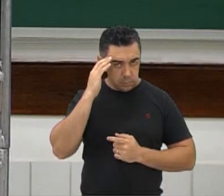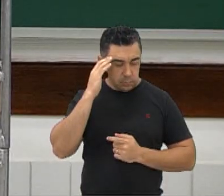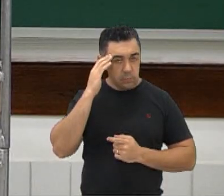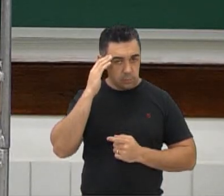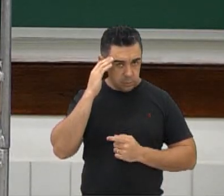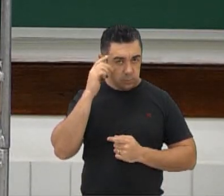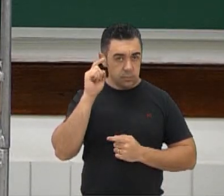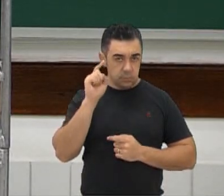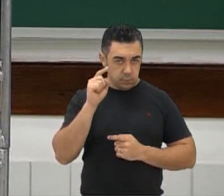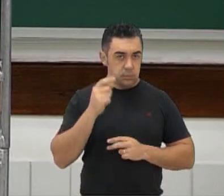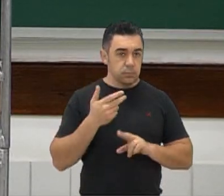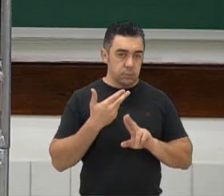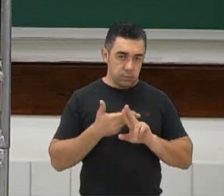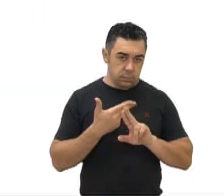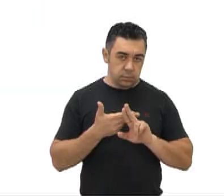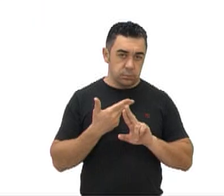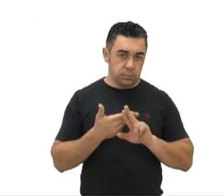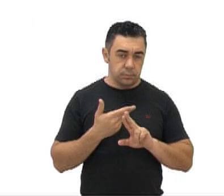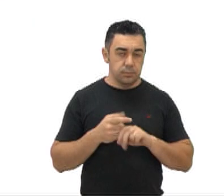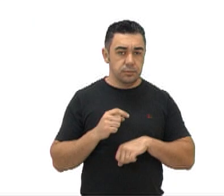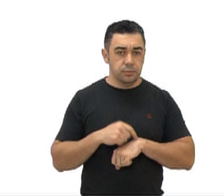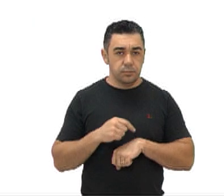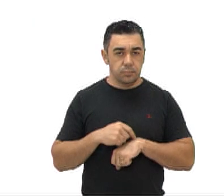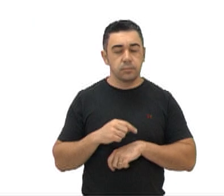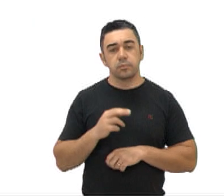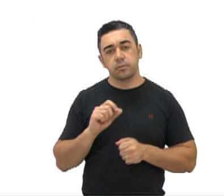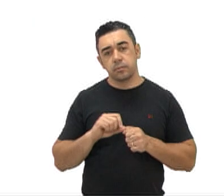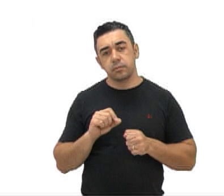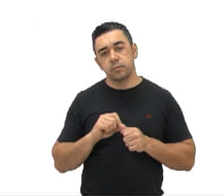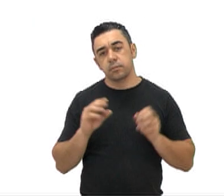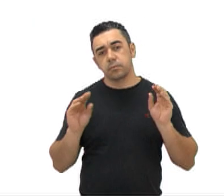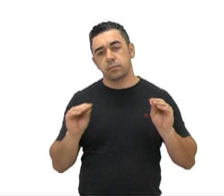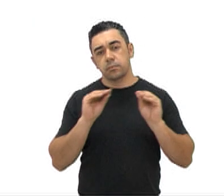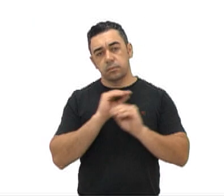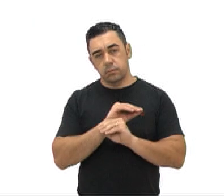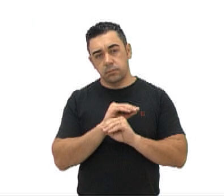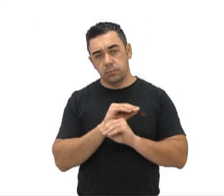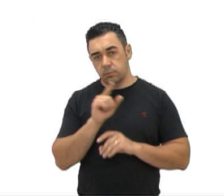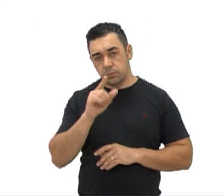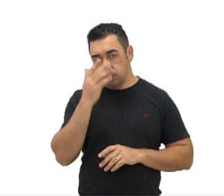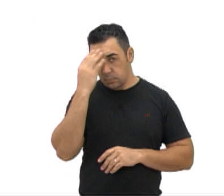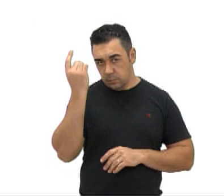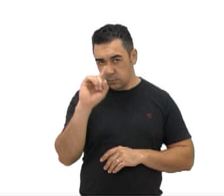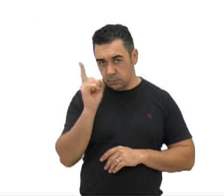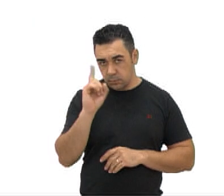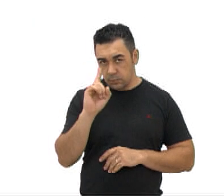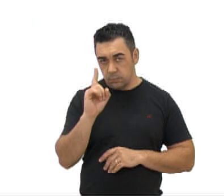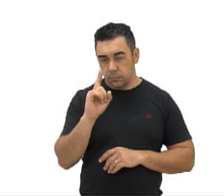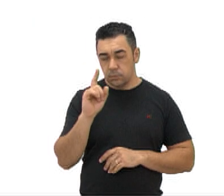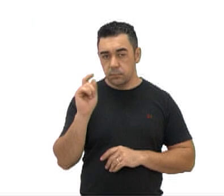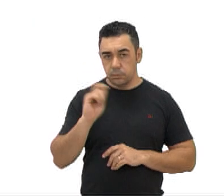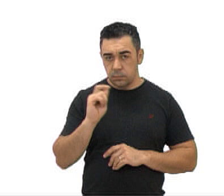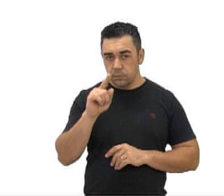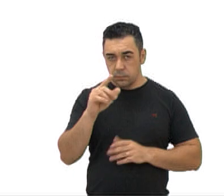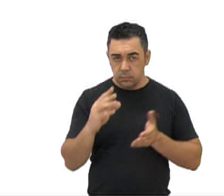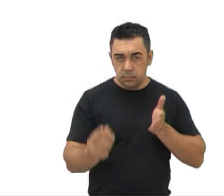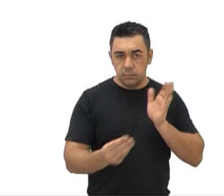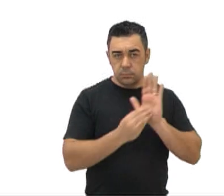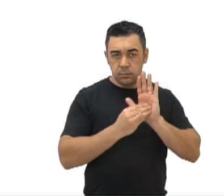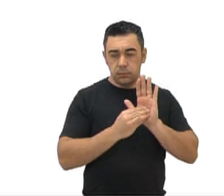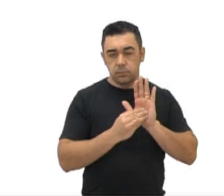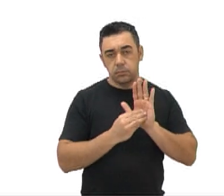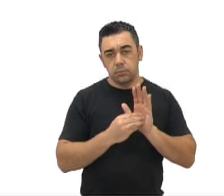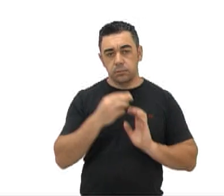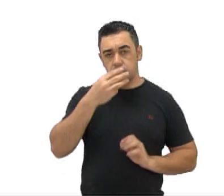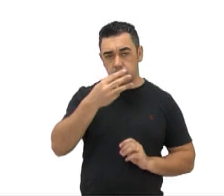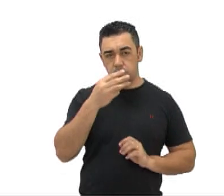você utiliza esse sinal na hora que vai resolver essa expressão. Então, não esqueçam, coloquem uma observação do lado,